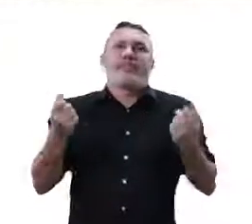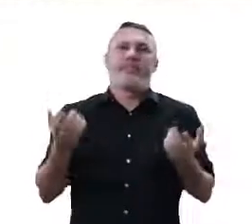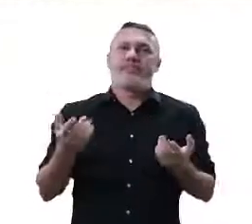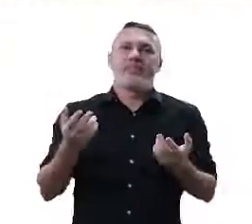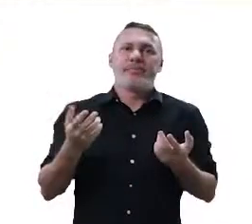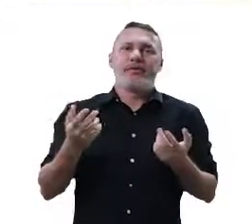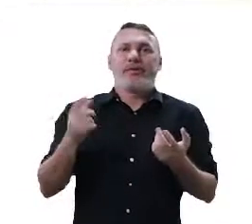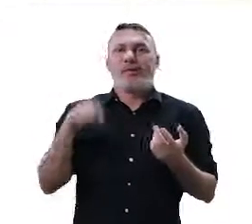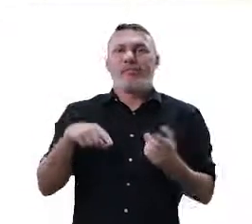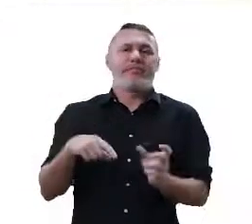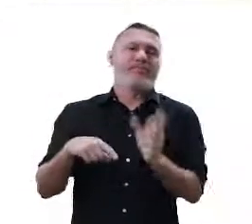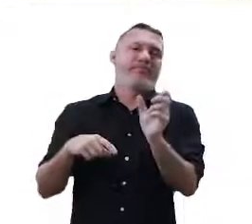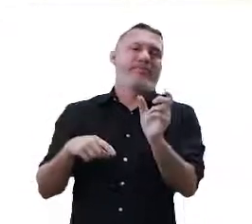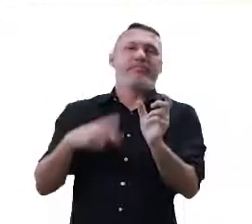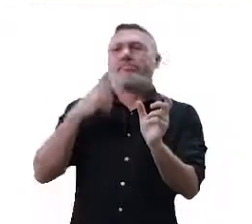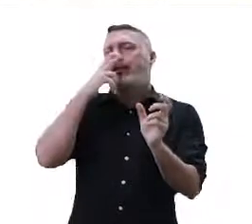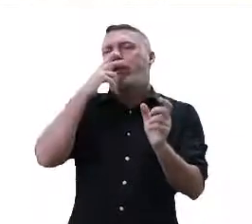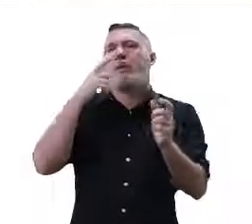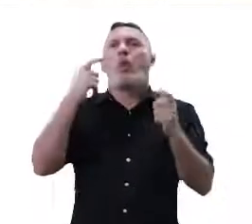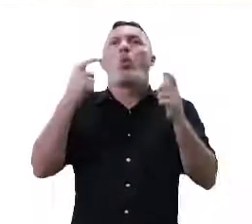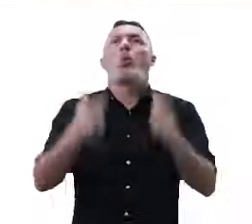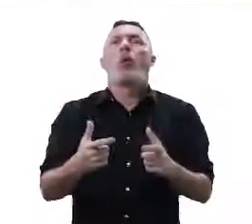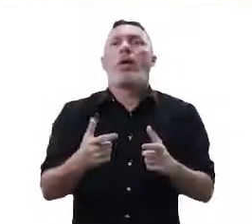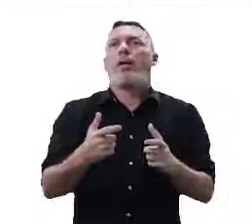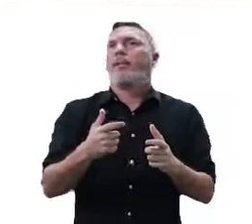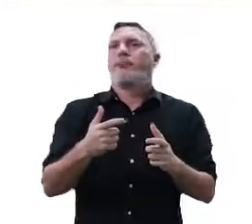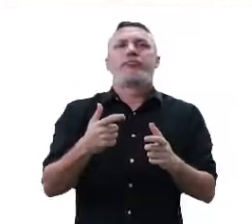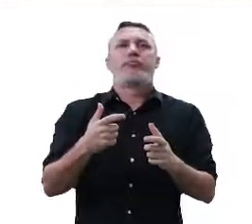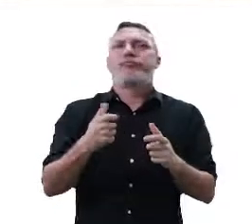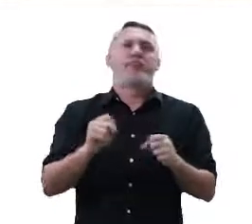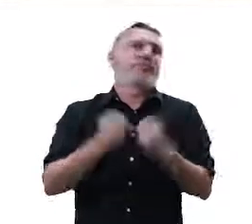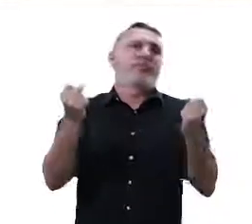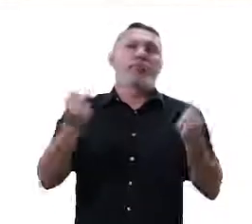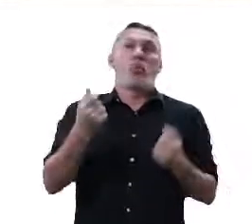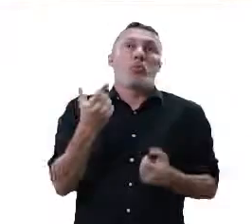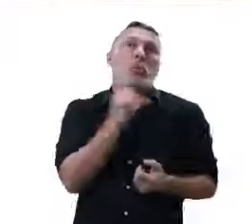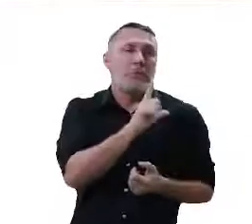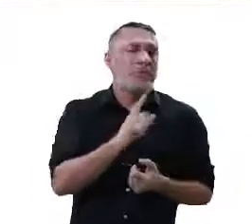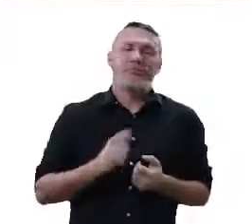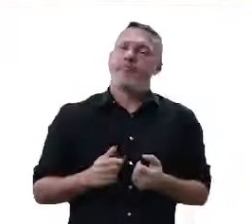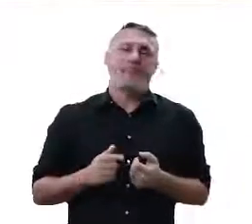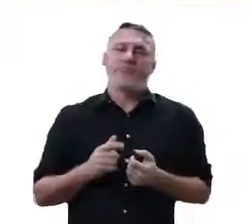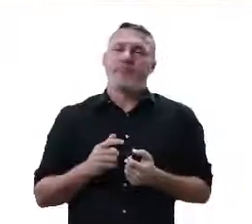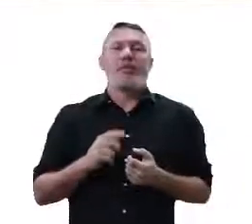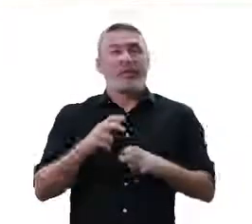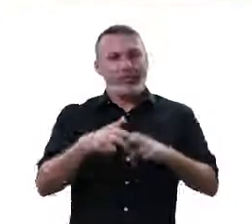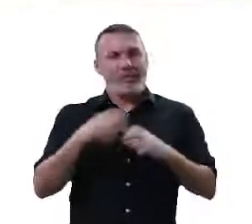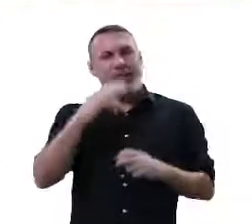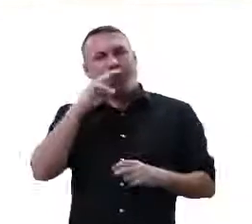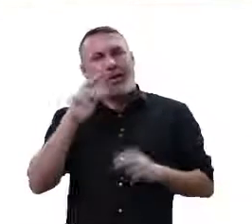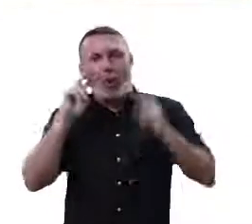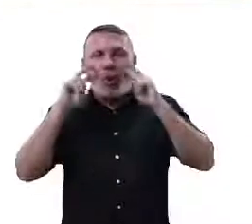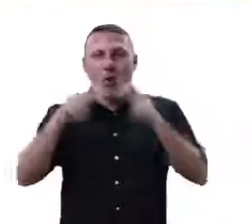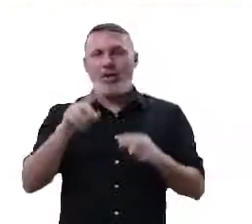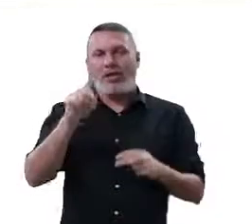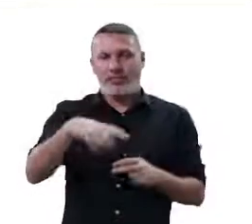irrealizável. A palavra tem origem grega, significa lugar nenhum, ou topos.